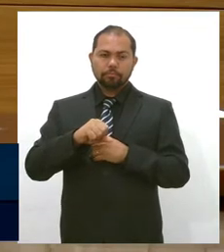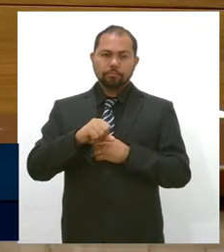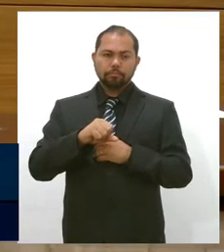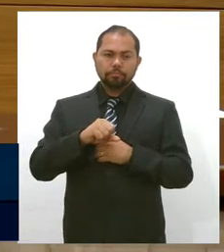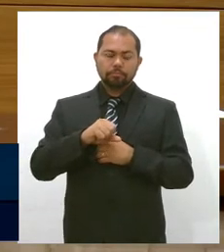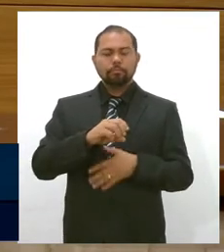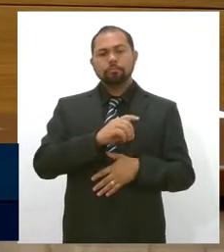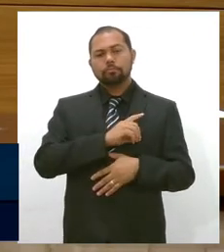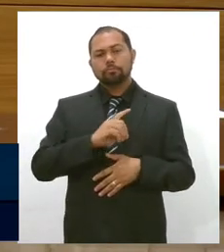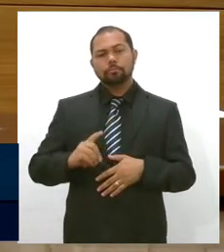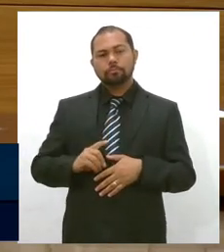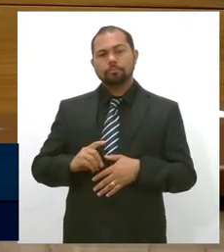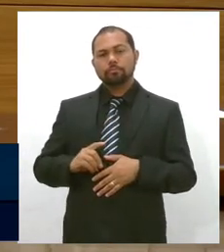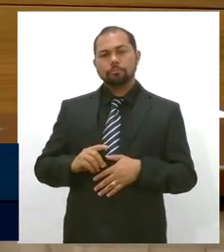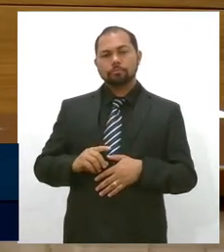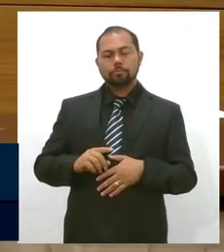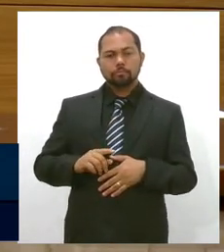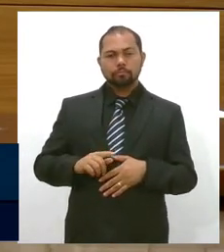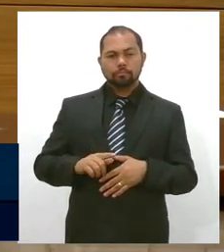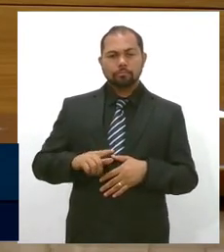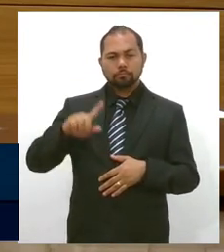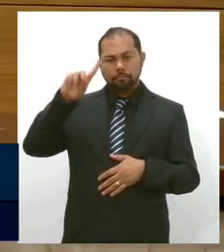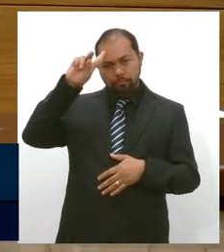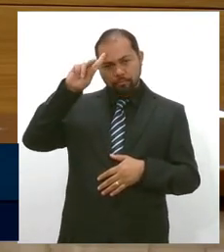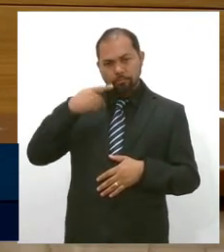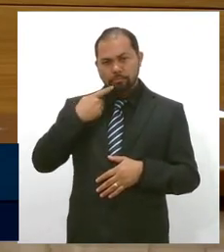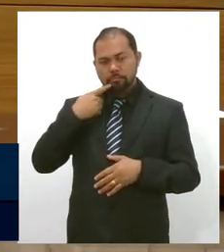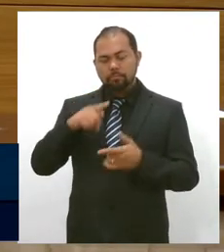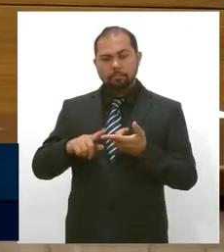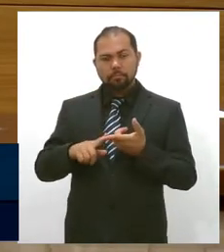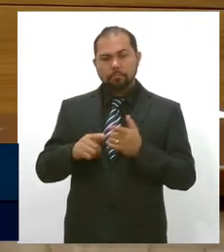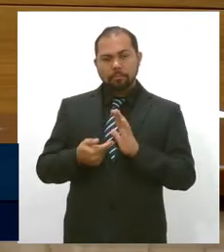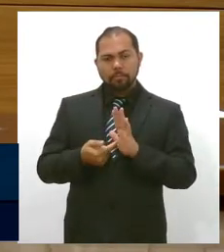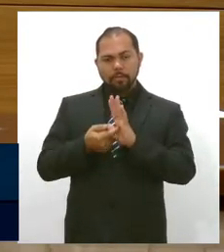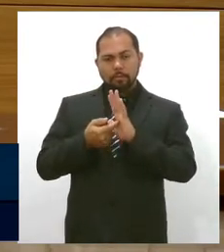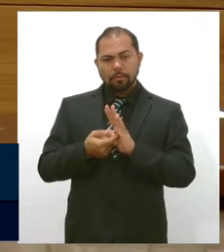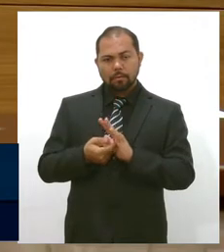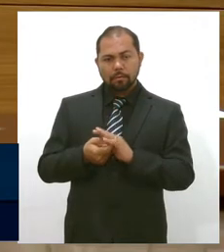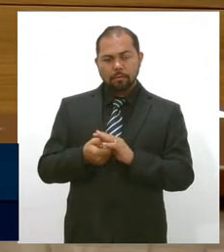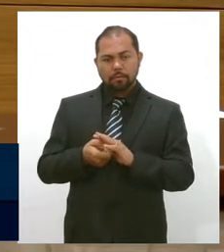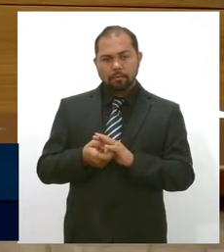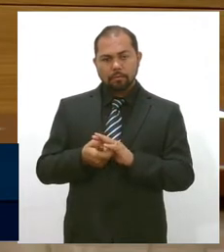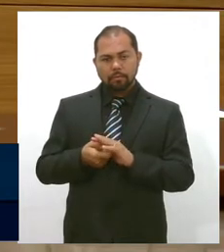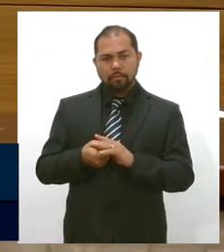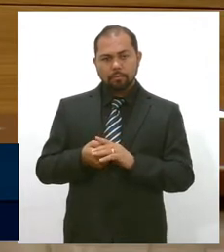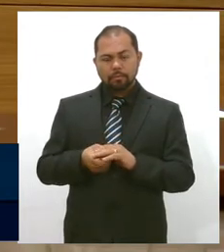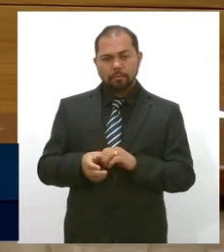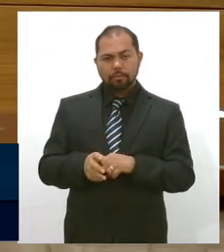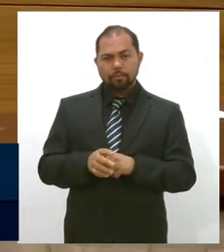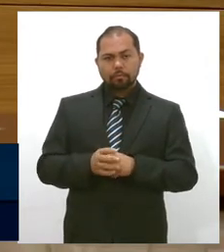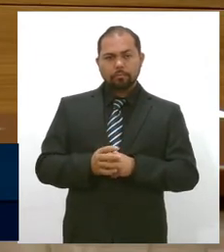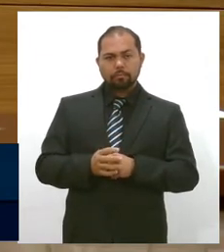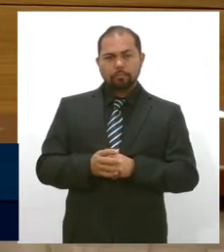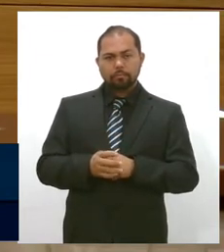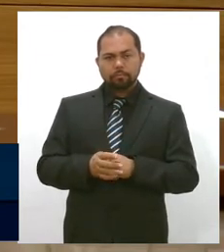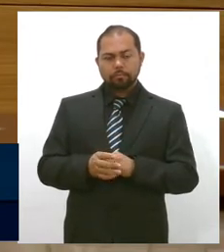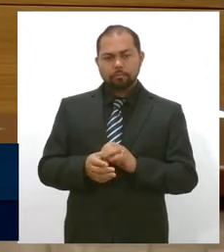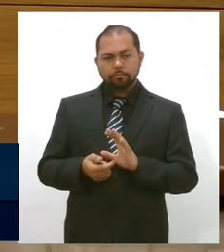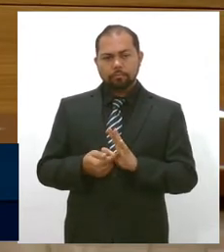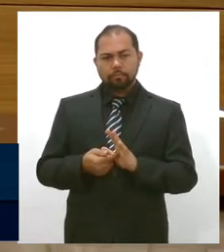autoria do mesmo, indicação à mesa da Assembleia Legislativa do Estado de Sergipe, depois de ouvido o plenário, com laço legal,